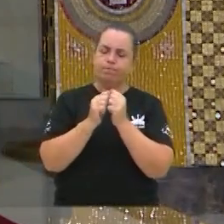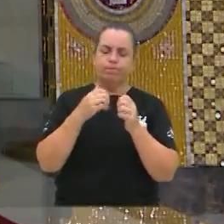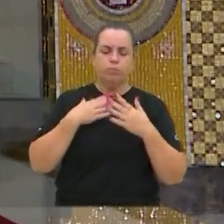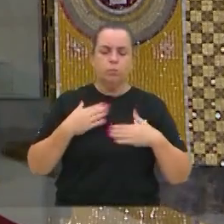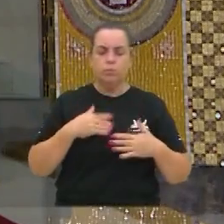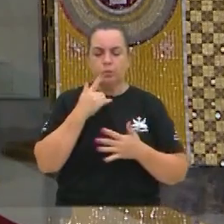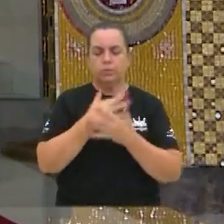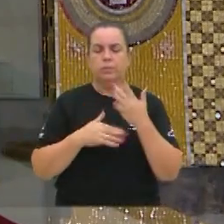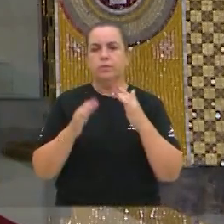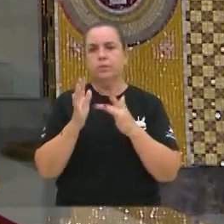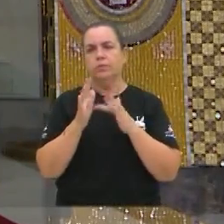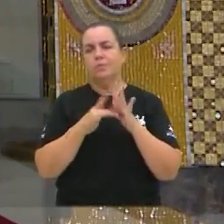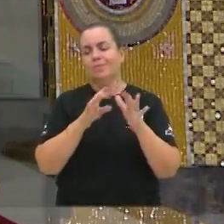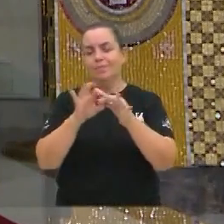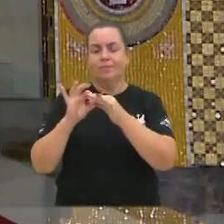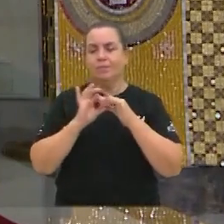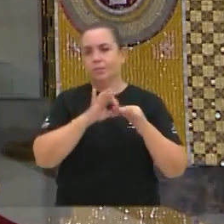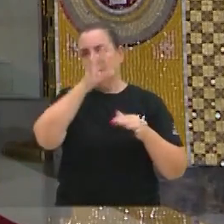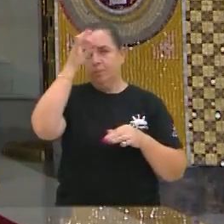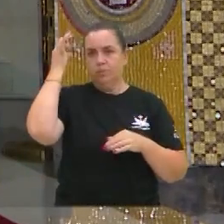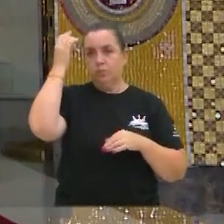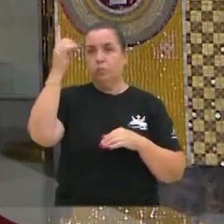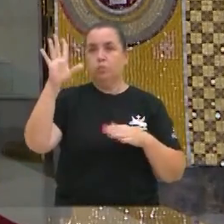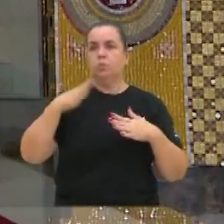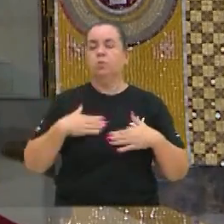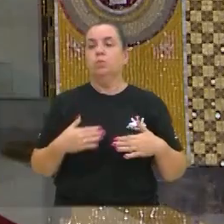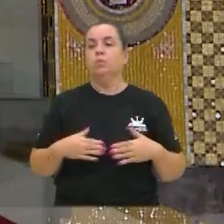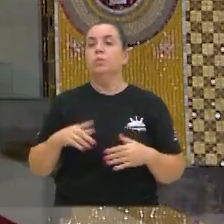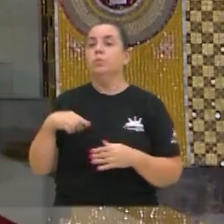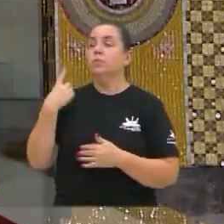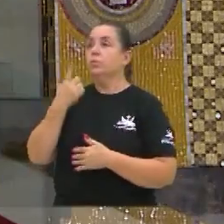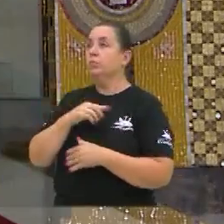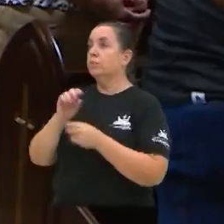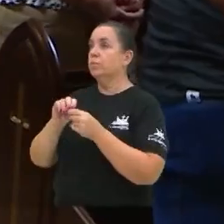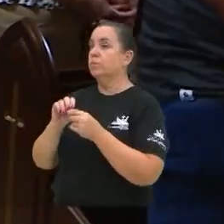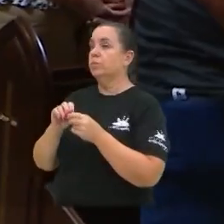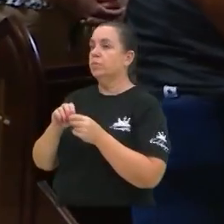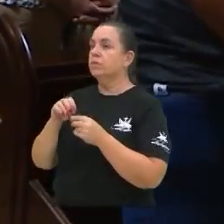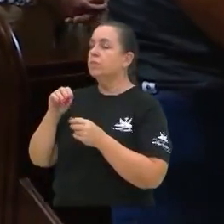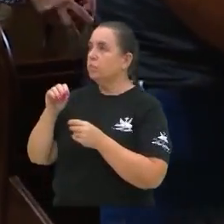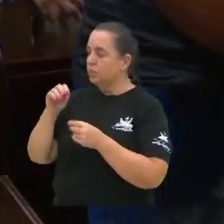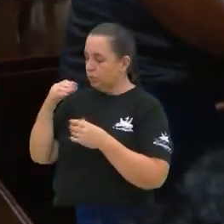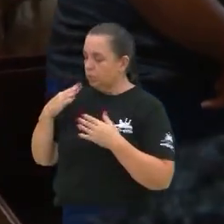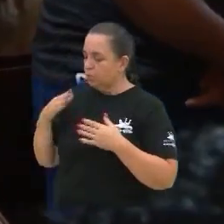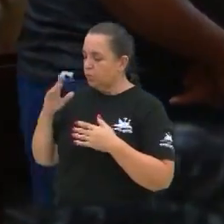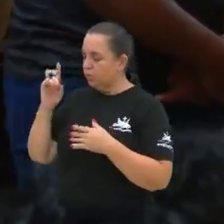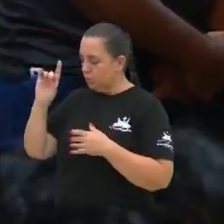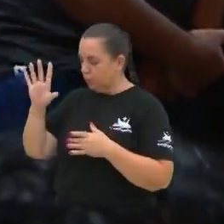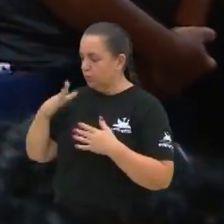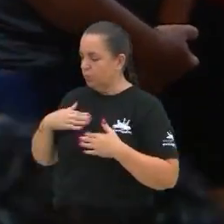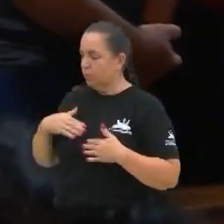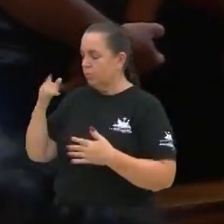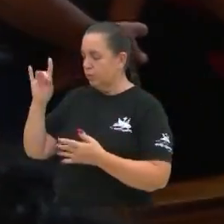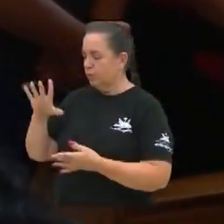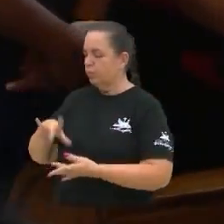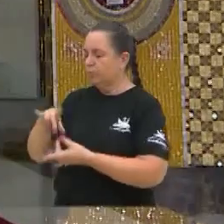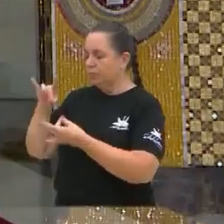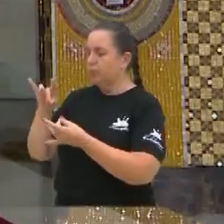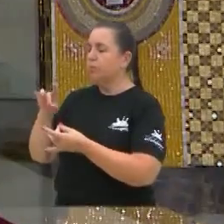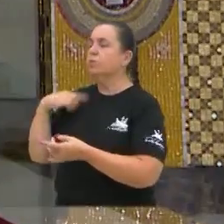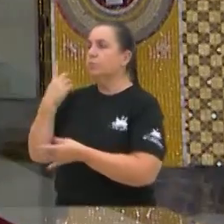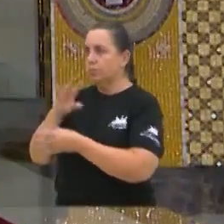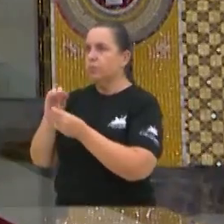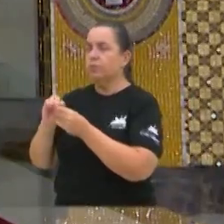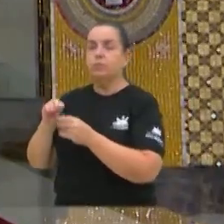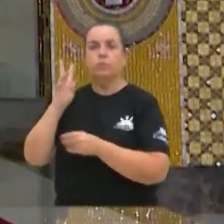Cristo, sejamos reunidos pelo Espírito Santo num só corpo. Fazei de nós um só corpo e um só Espírito.